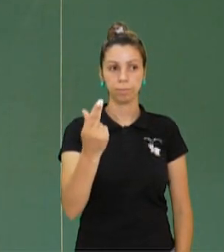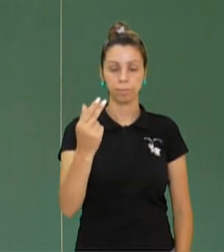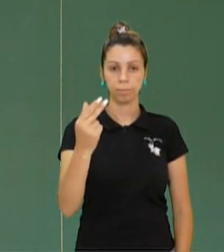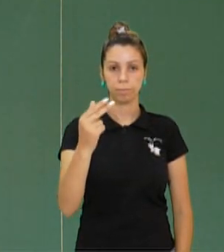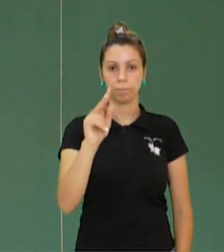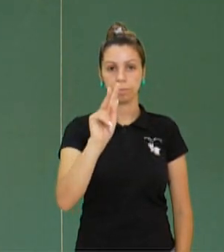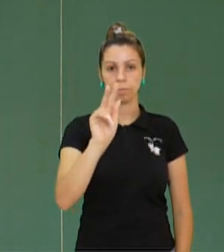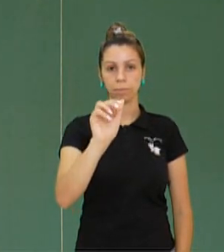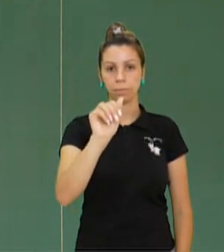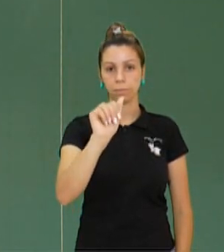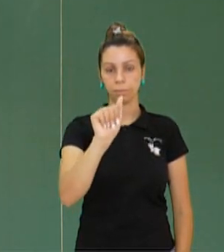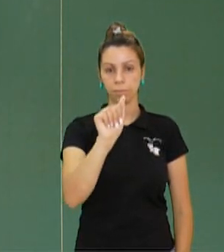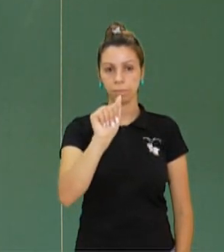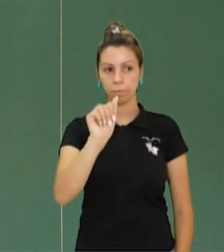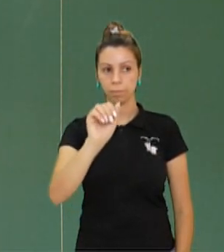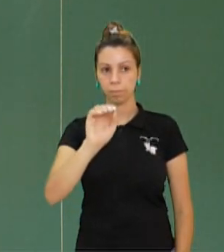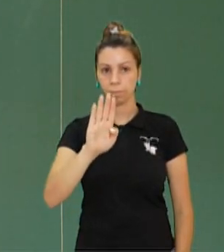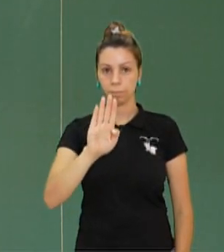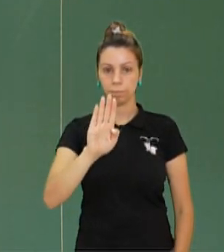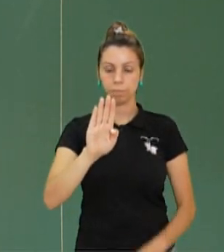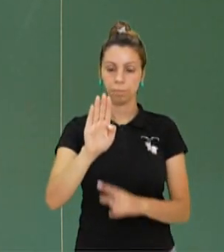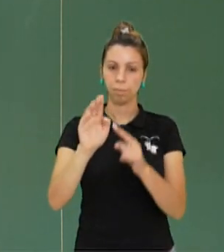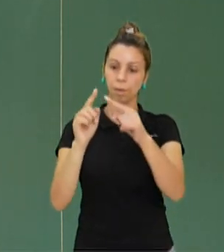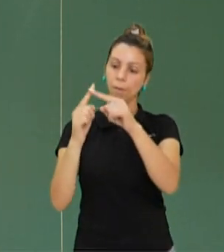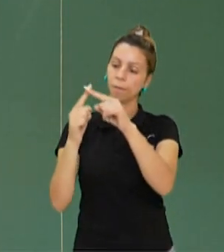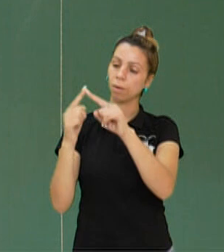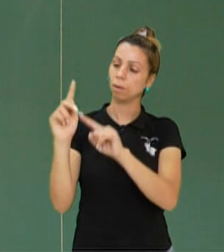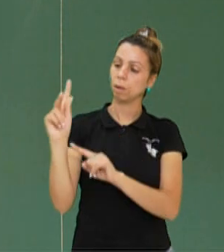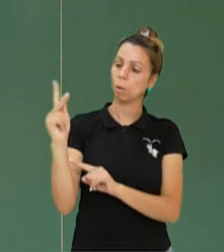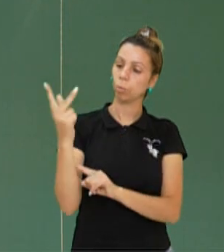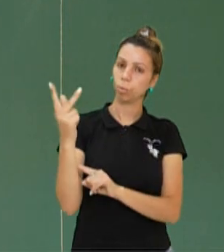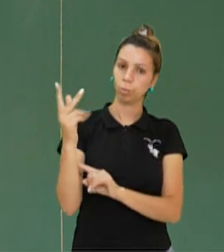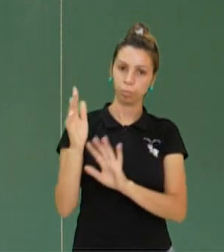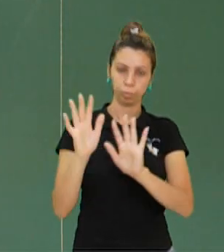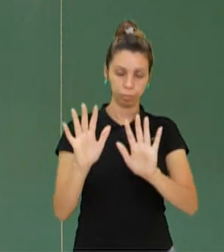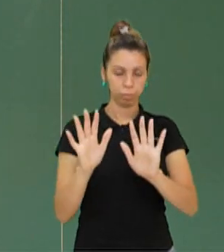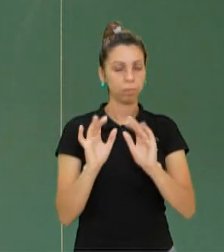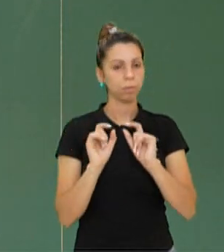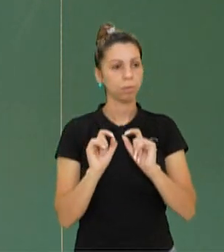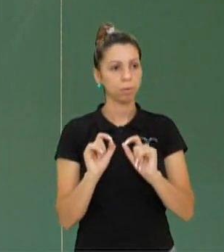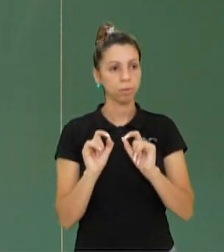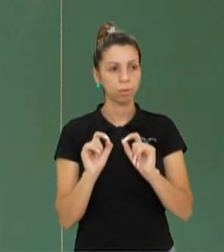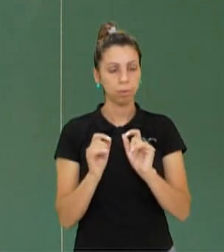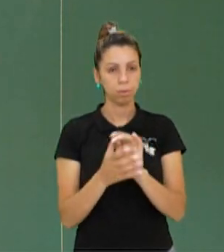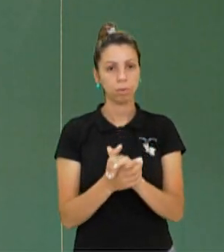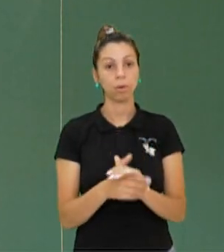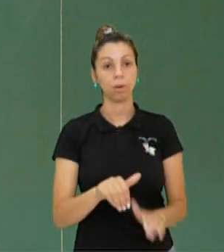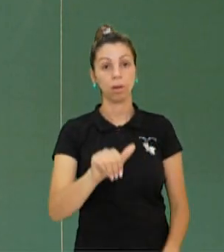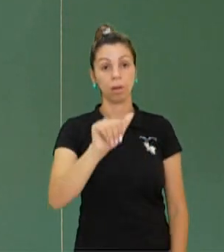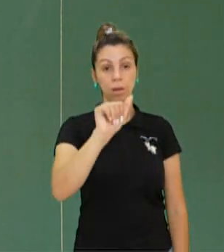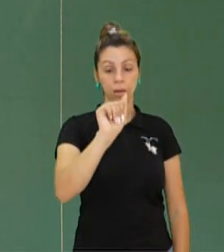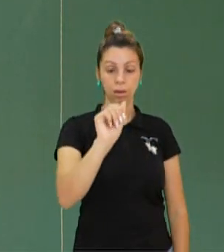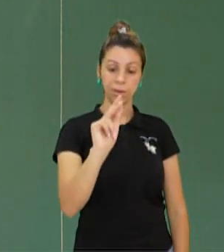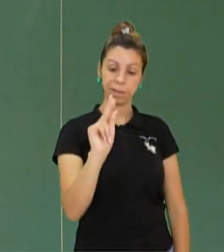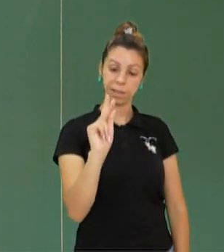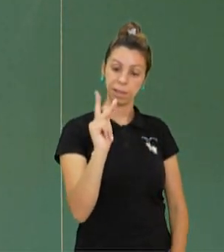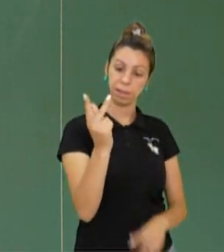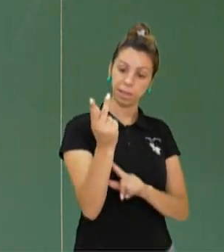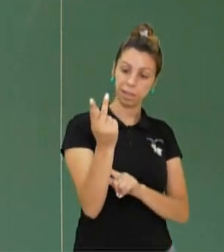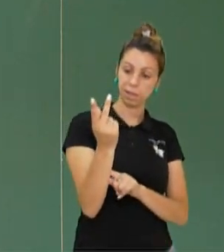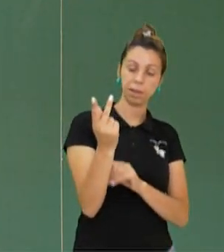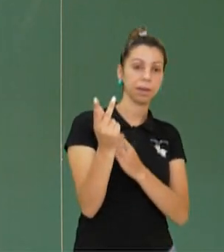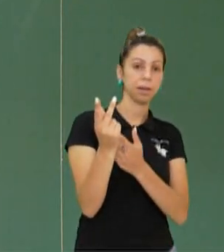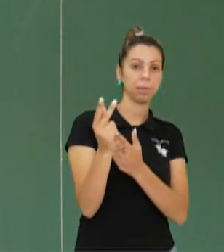vezes a altura. Só que lembra o seguinte, ó, a gente está usando aqui AH, né, para a área do